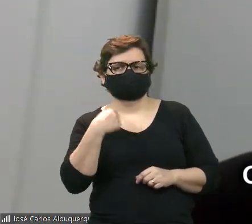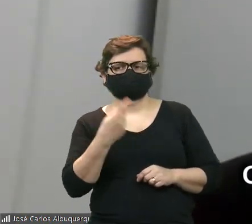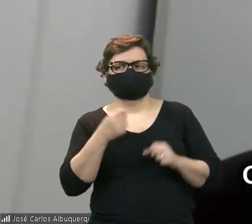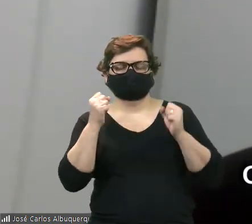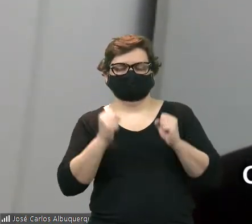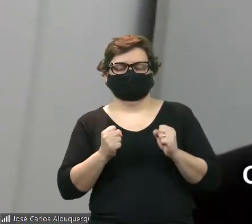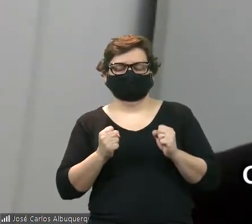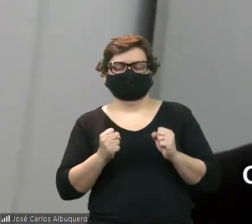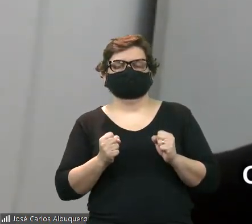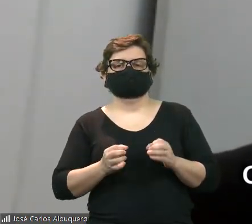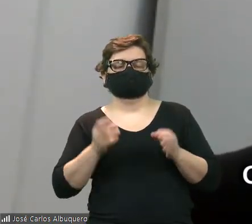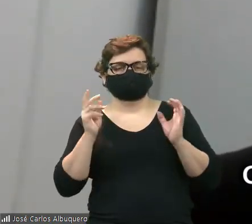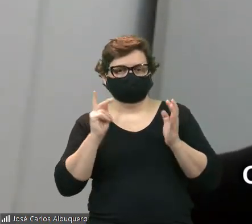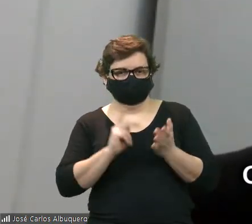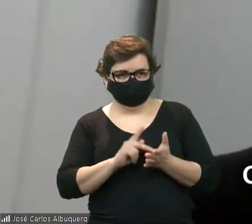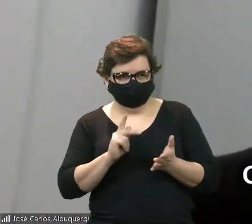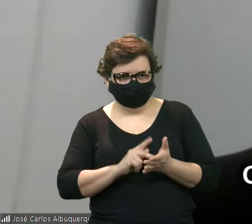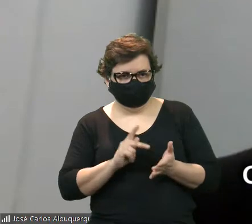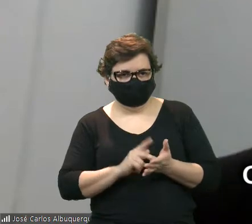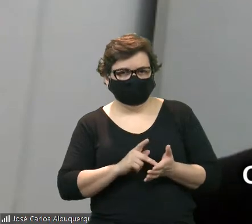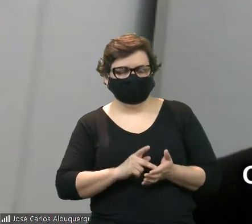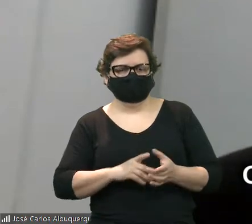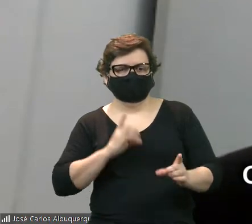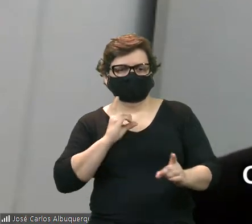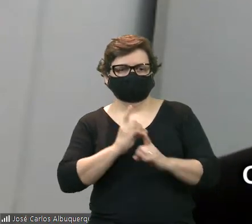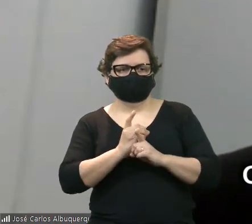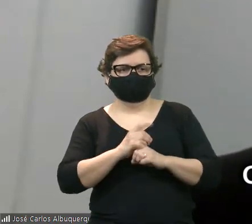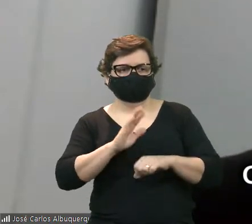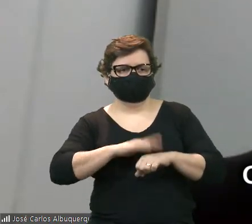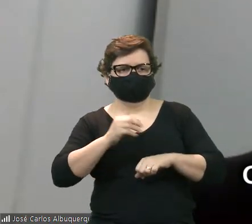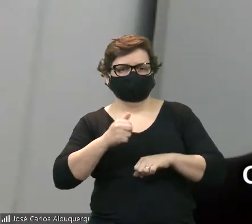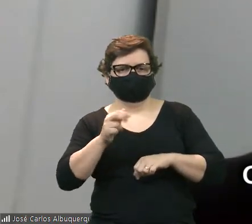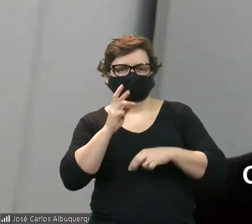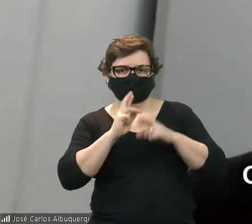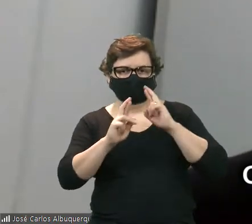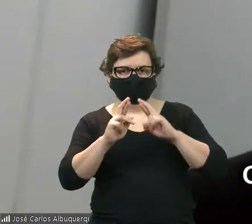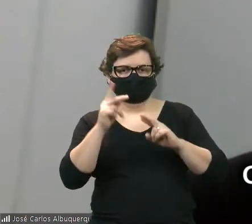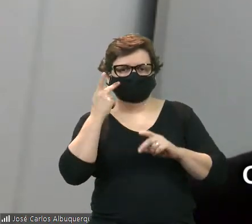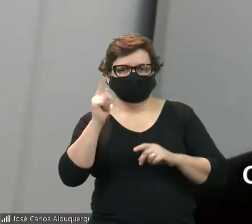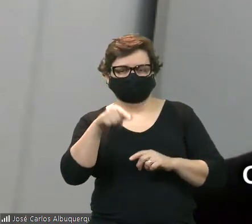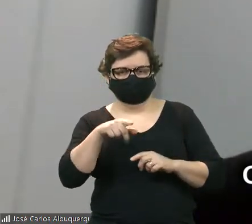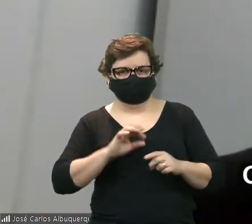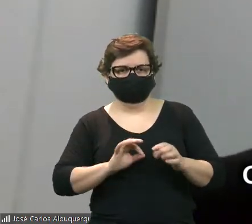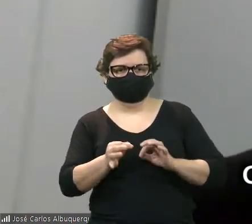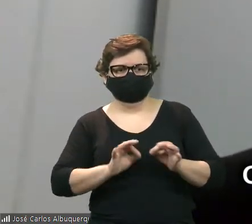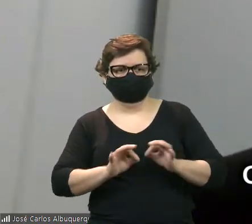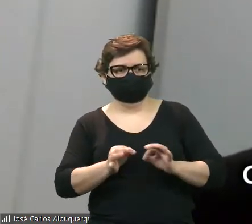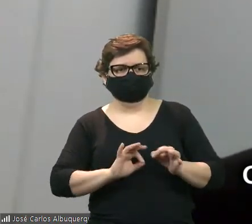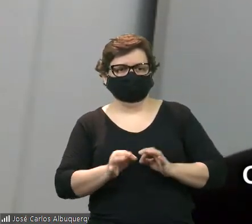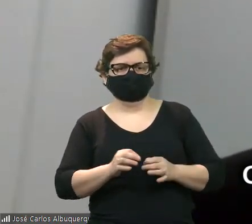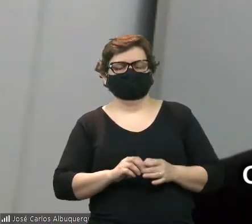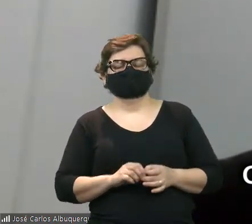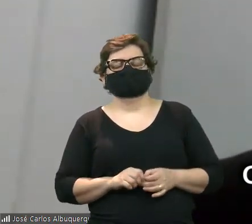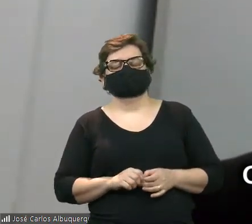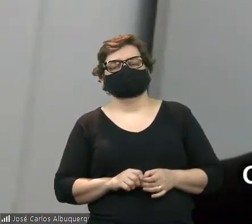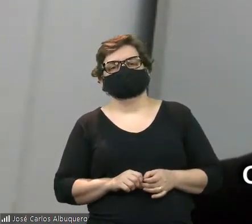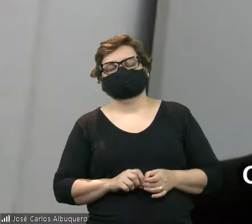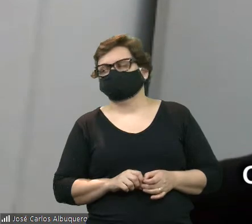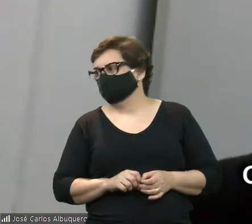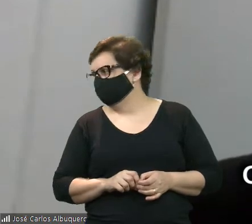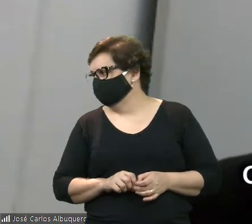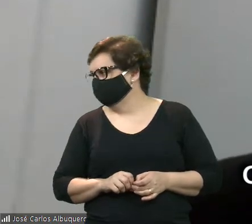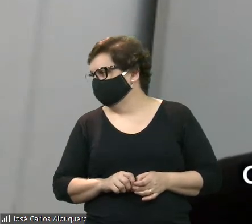buscar realmente uma melhor solução para o projeto. Se tiver que fazer dessa forma, vamos fazer já criando